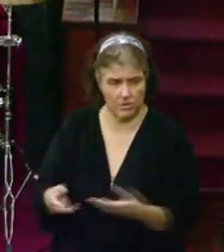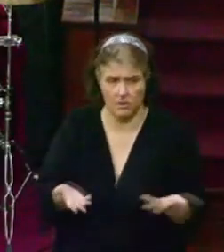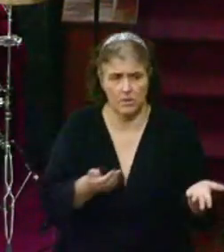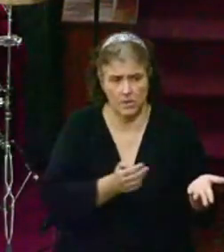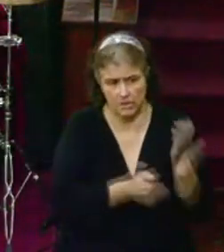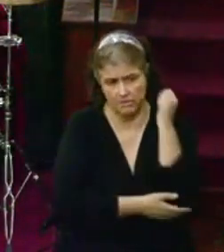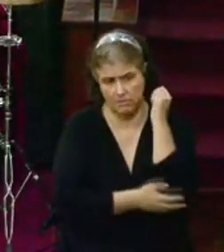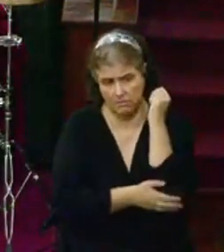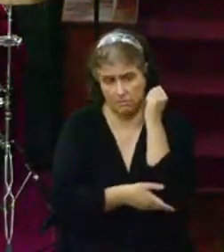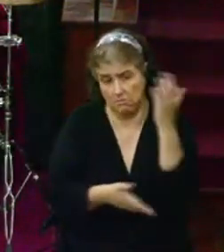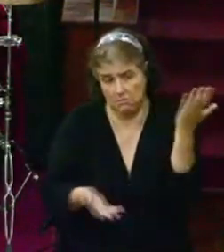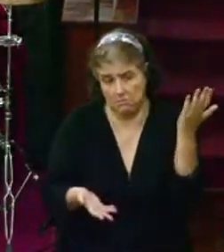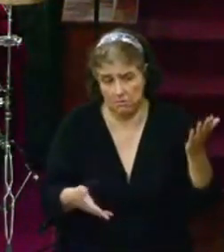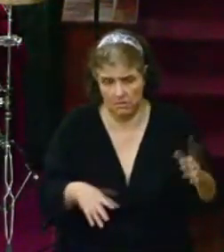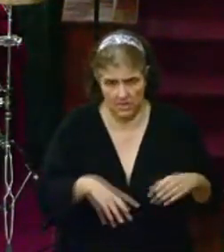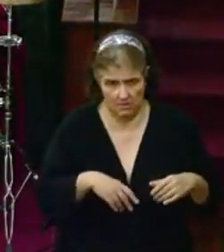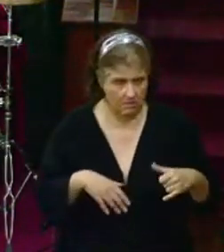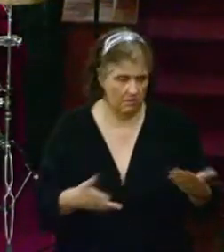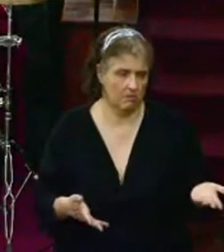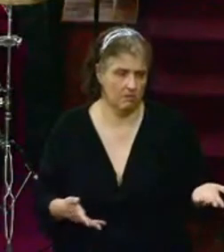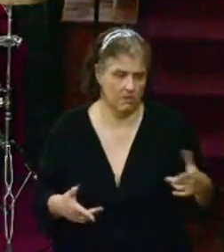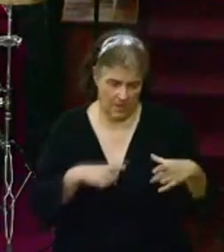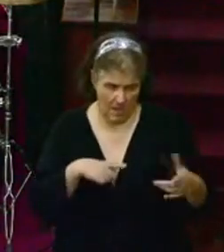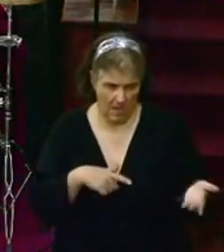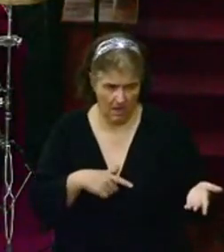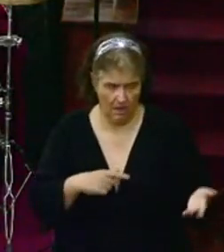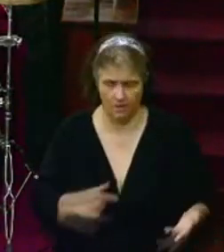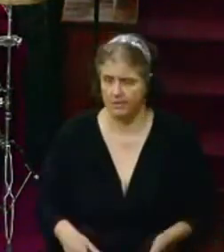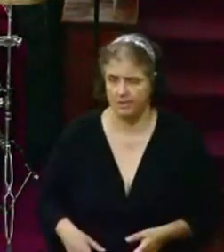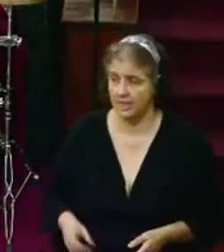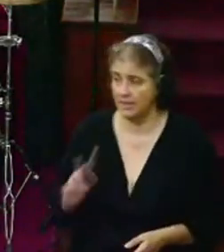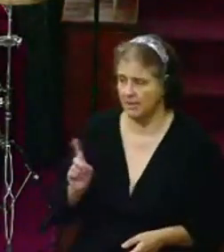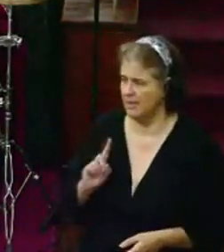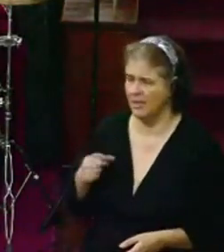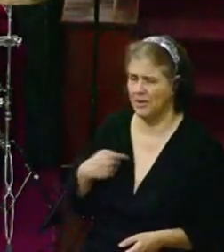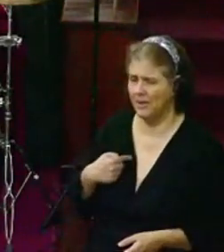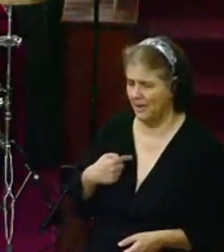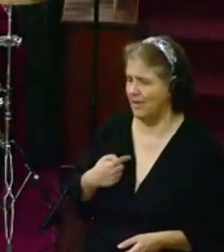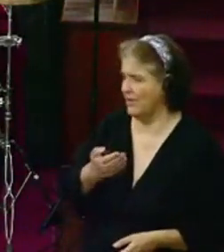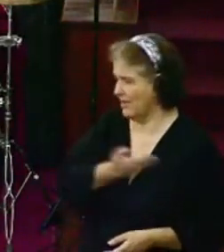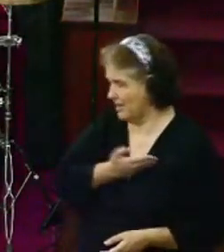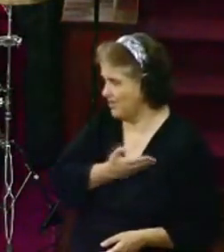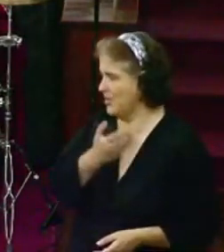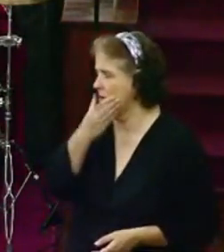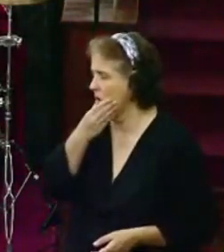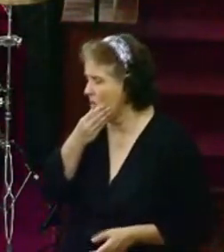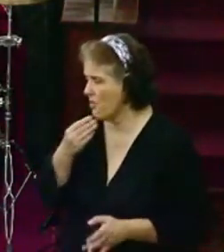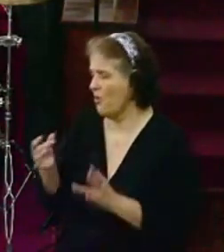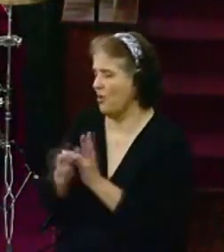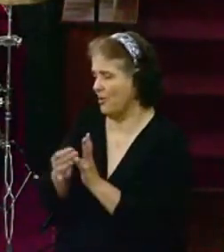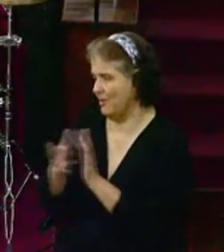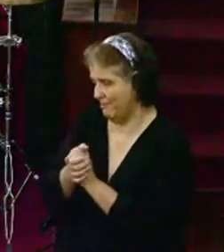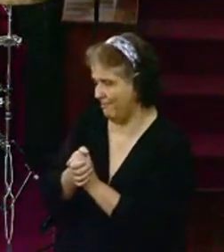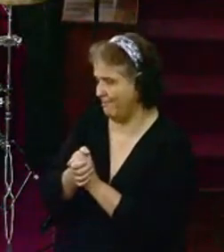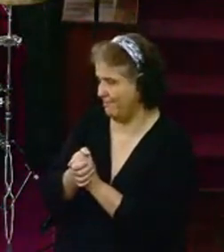na verdade, aquele que deveria chegar. Eu fui só aquele que o Senhor me chamou para preparar o caminho, mas ele é o Senhor. Ele é digno, eu